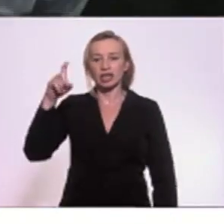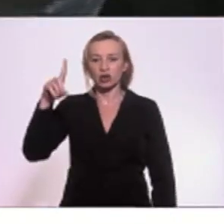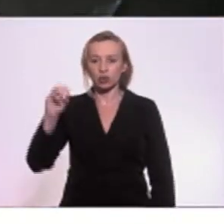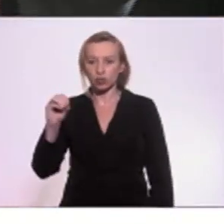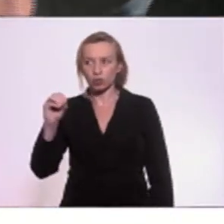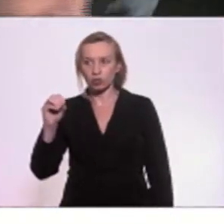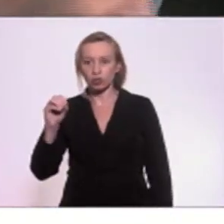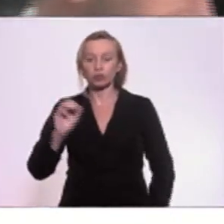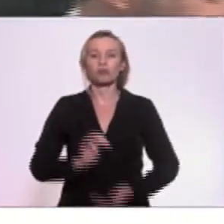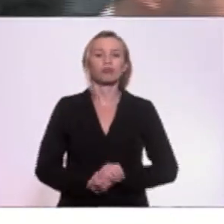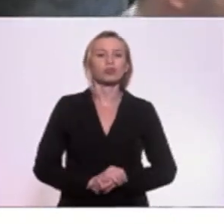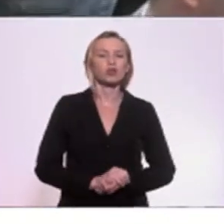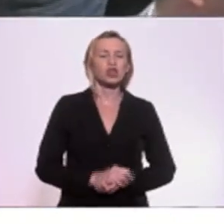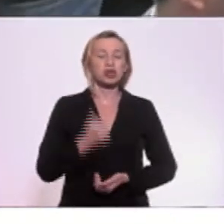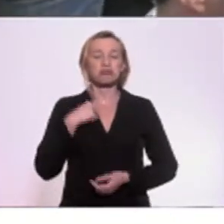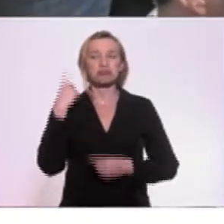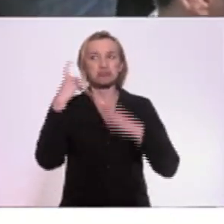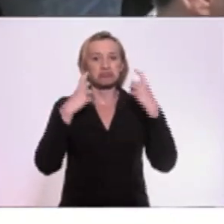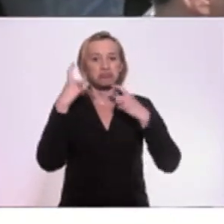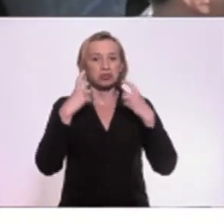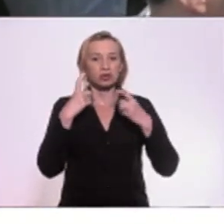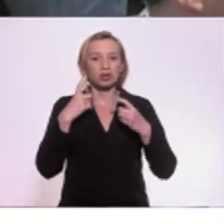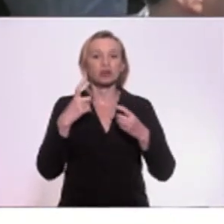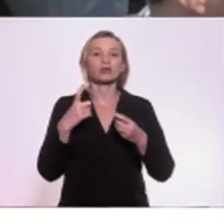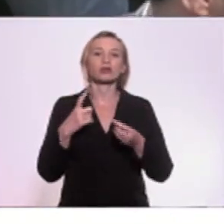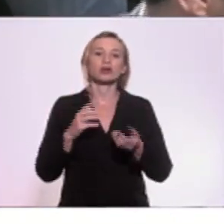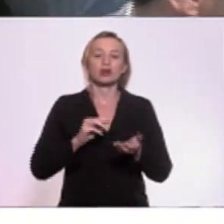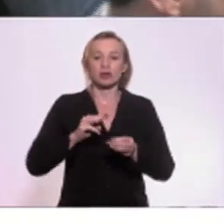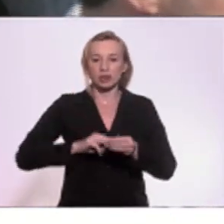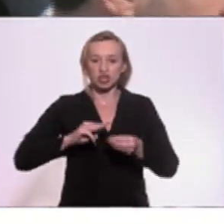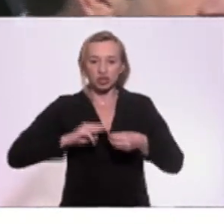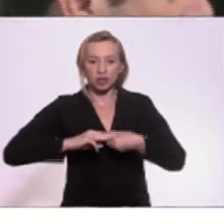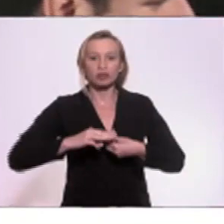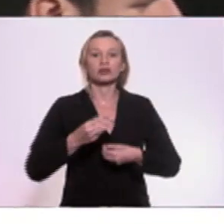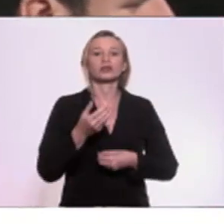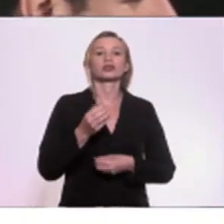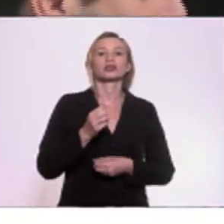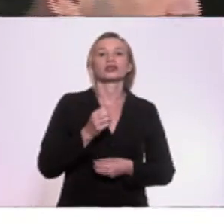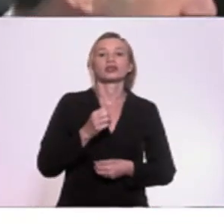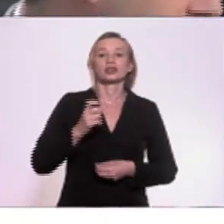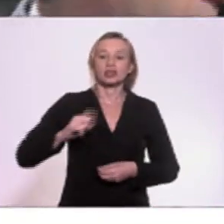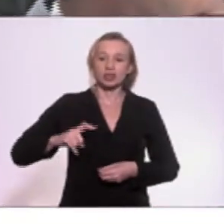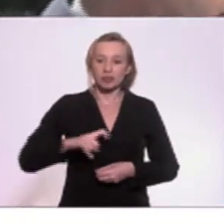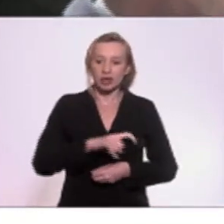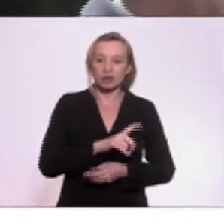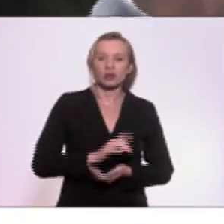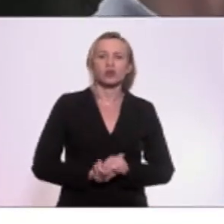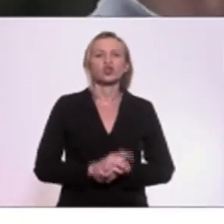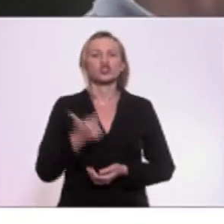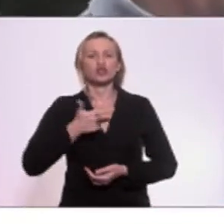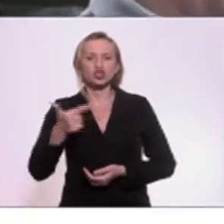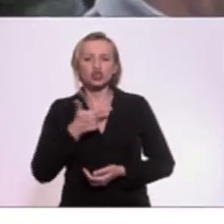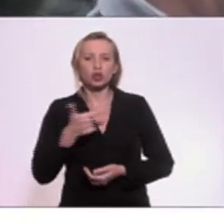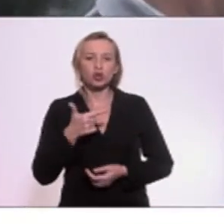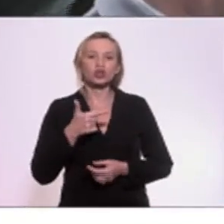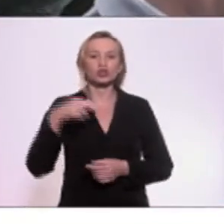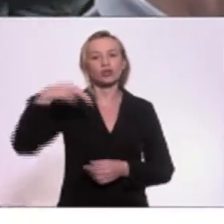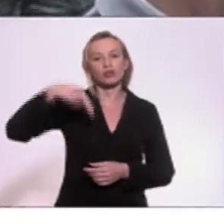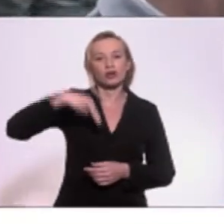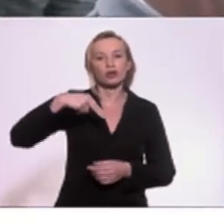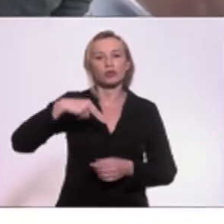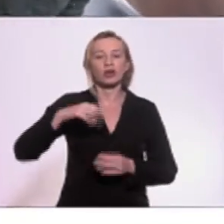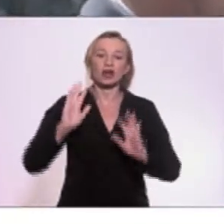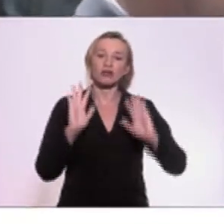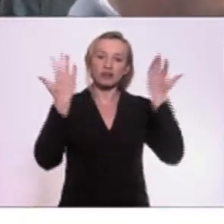Sim. E eu estou preocupado porque... Pastel de camarão. Entre outras coisas, entre outras iguarias. No dia 22 de novembro é o aniversário da